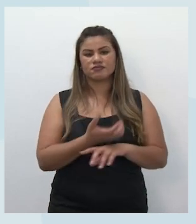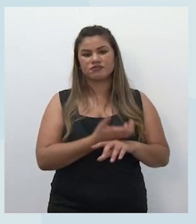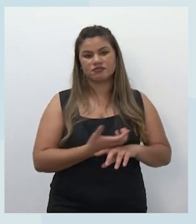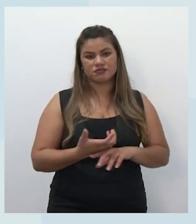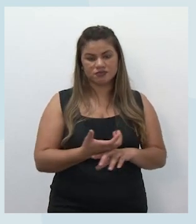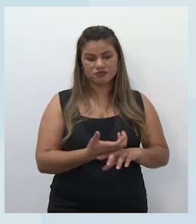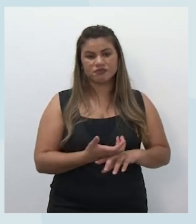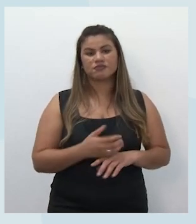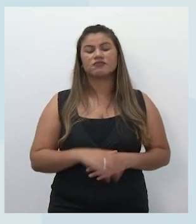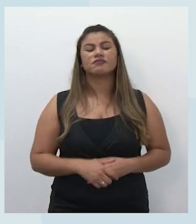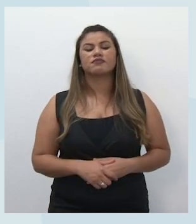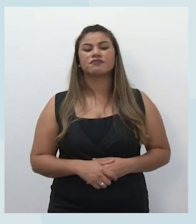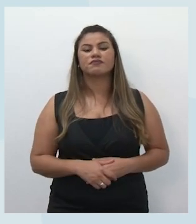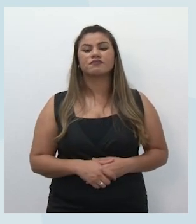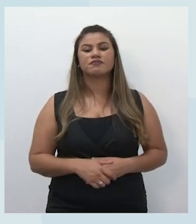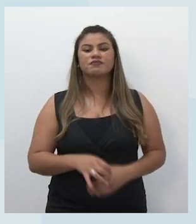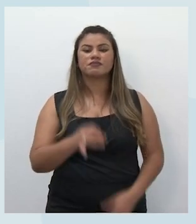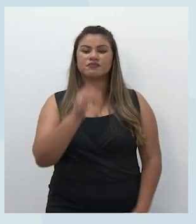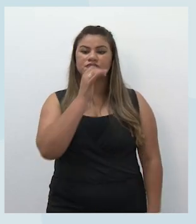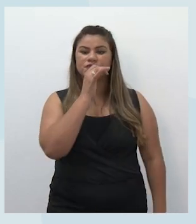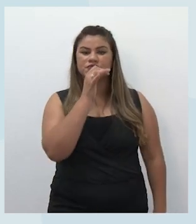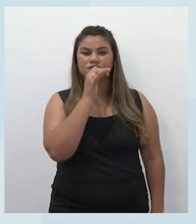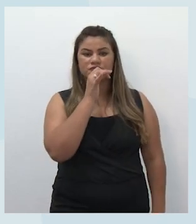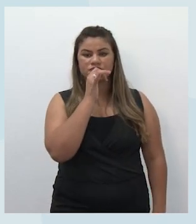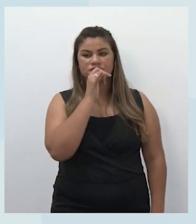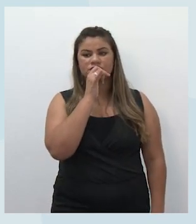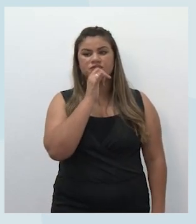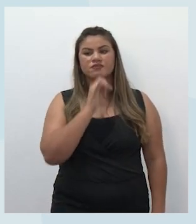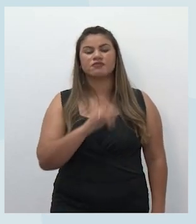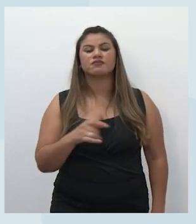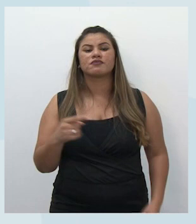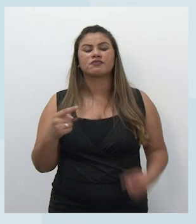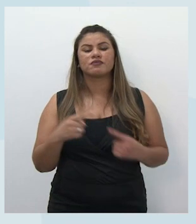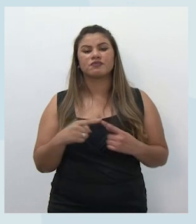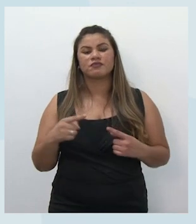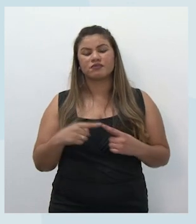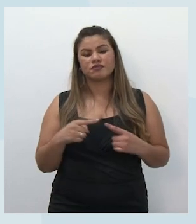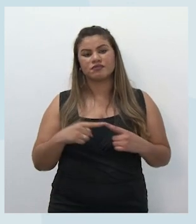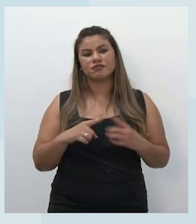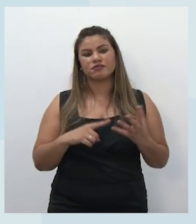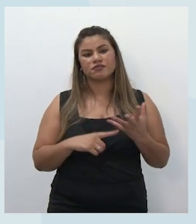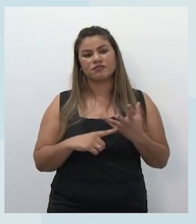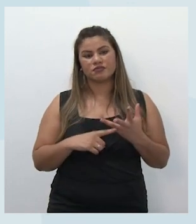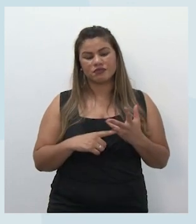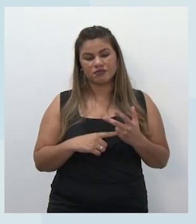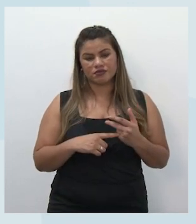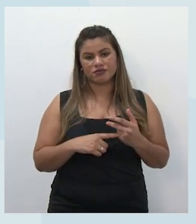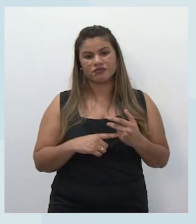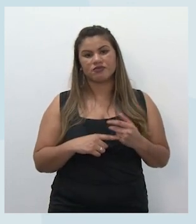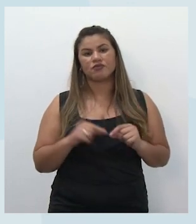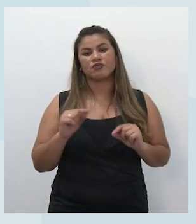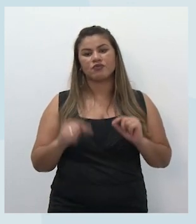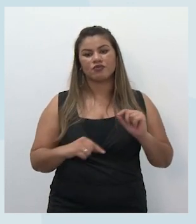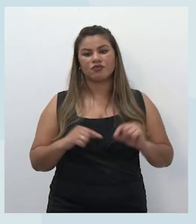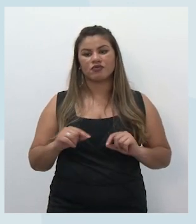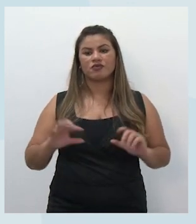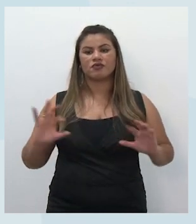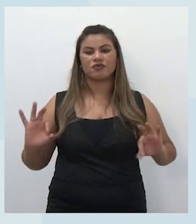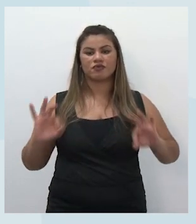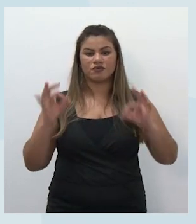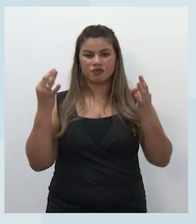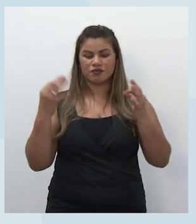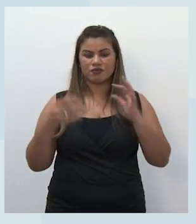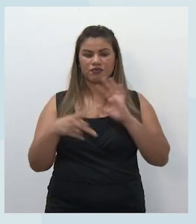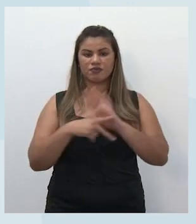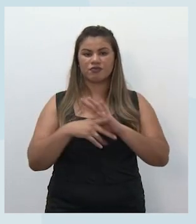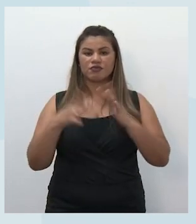gente trouxe um exemplo que está na situação de aprendizagem de arte, quando se fala sobre um festival de